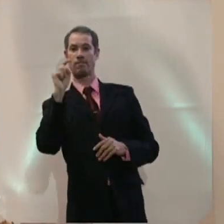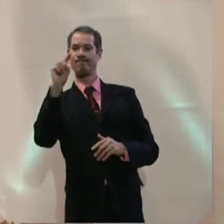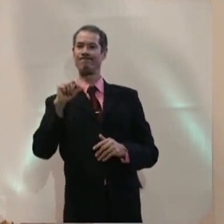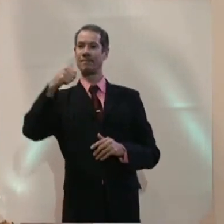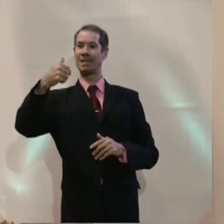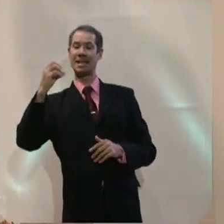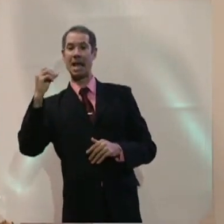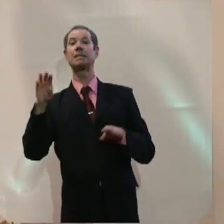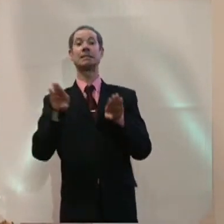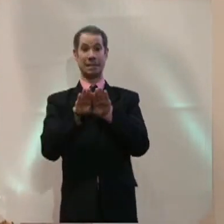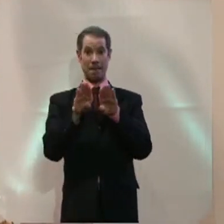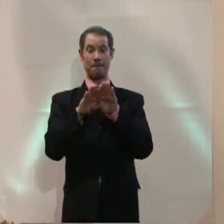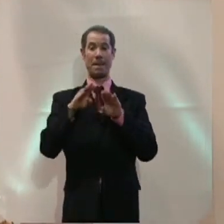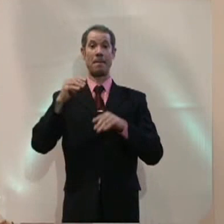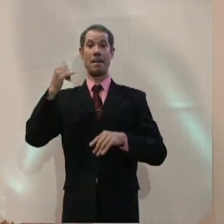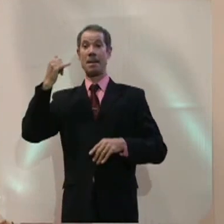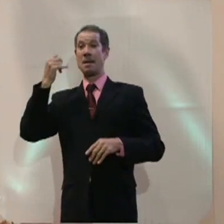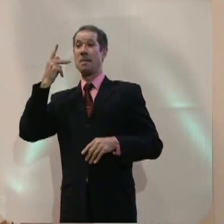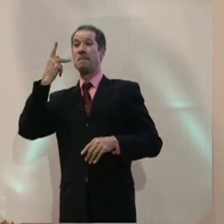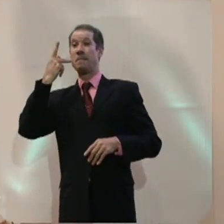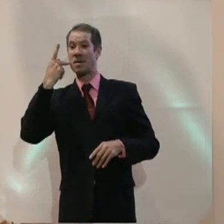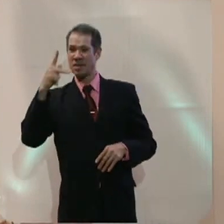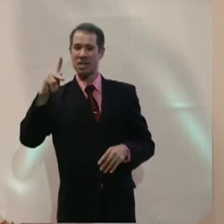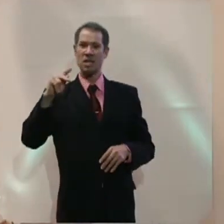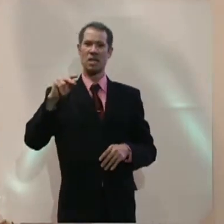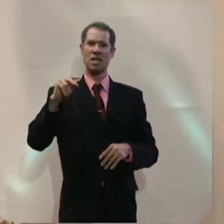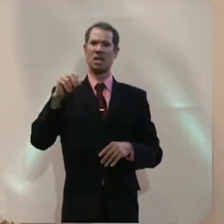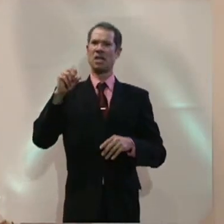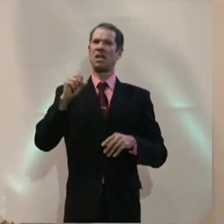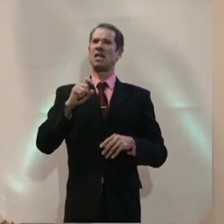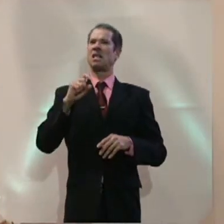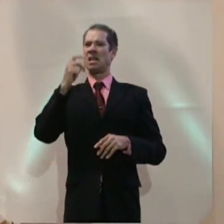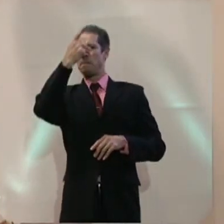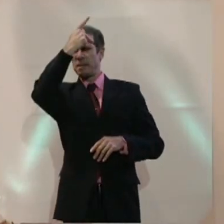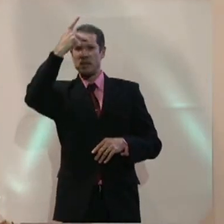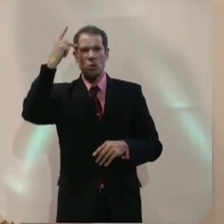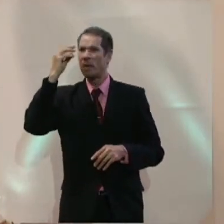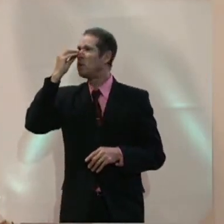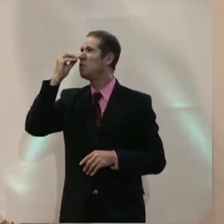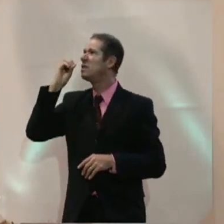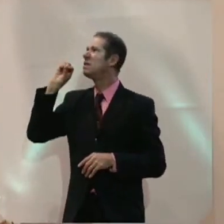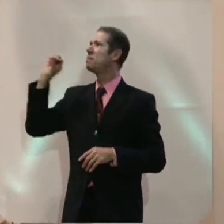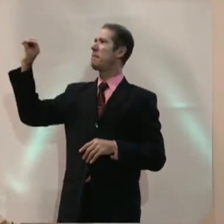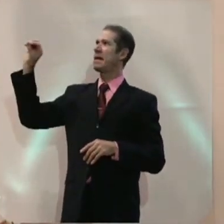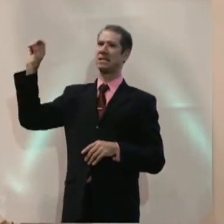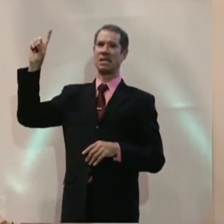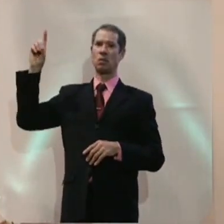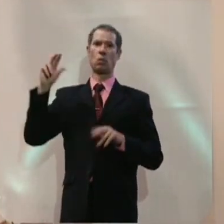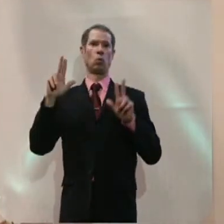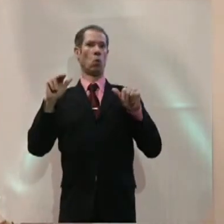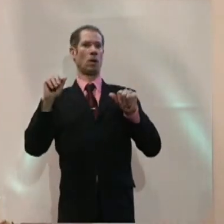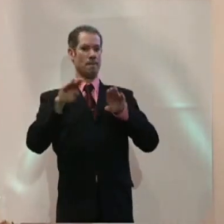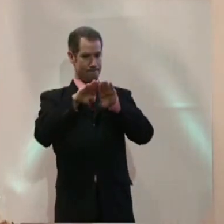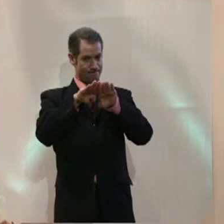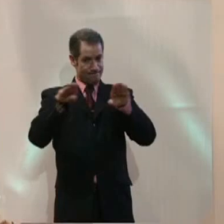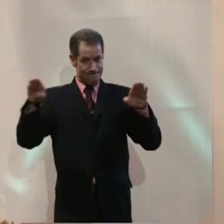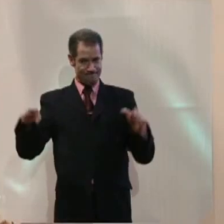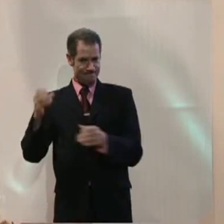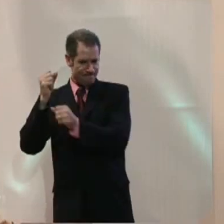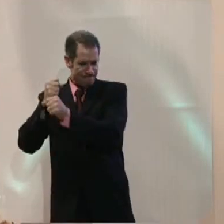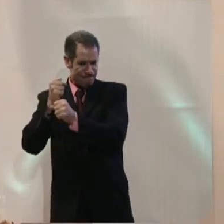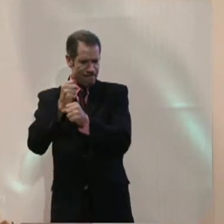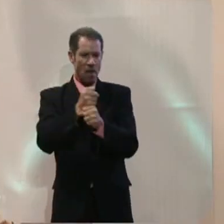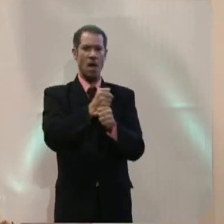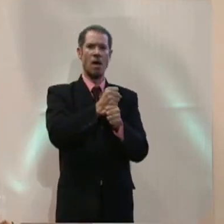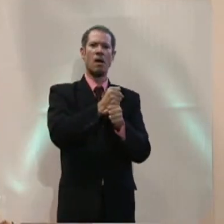ele também profetiza e diz: ninguém despreze o dia dos começos humildes. Você está colocando aqui um alicerce, mas esse